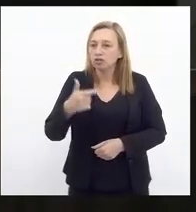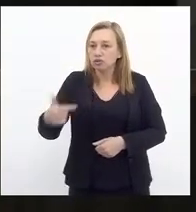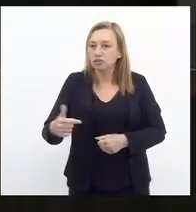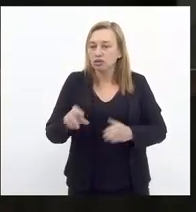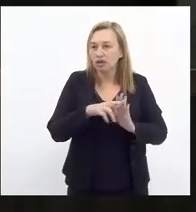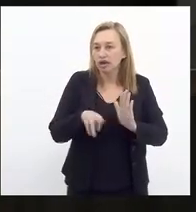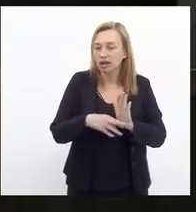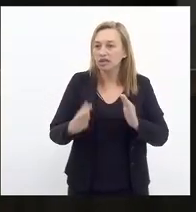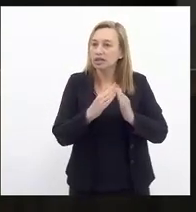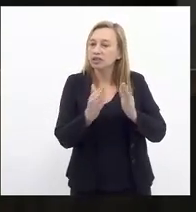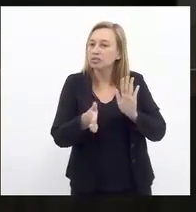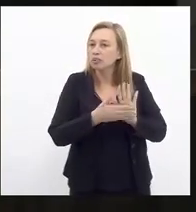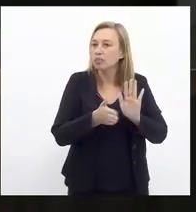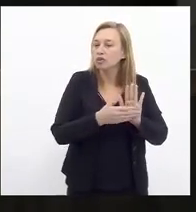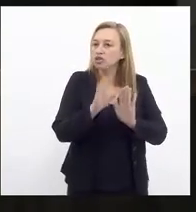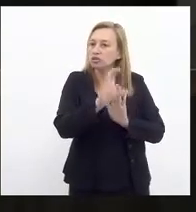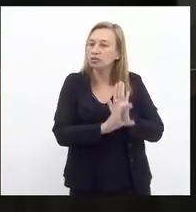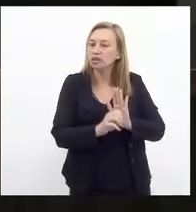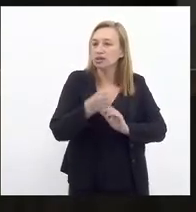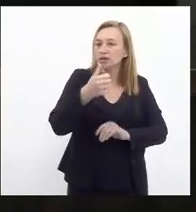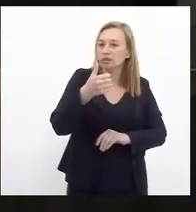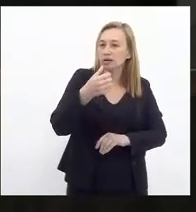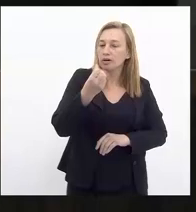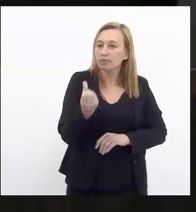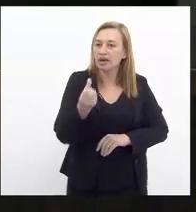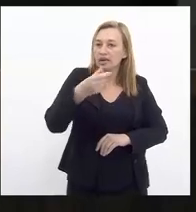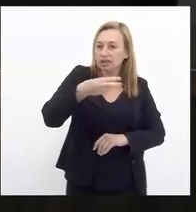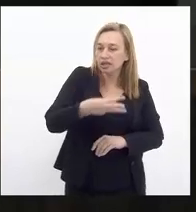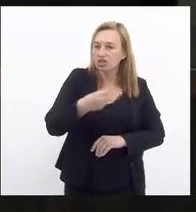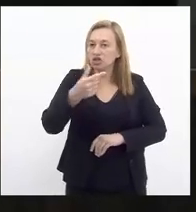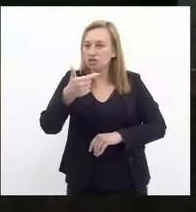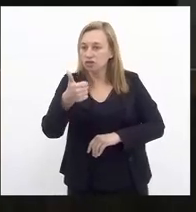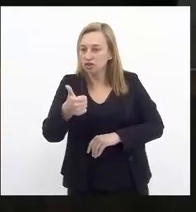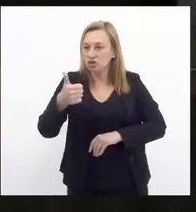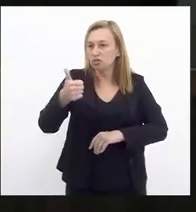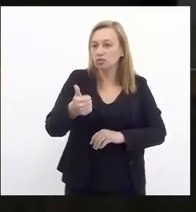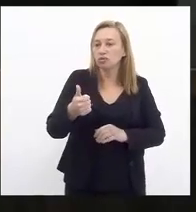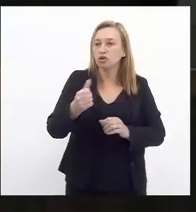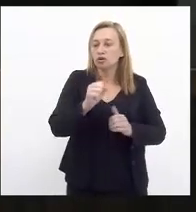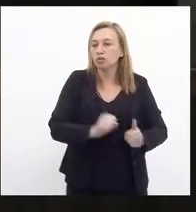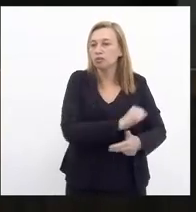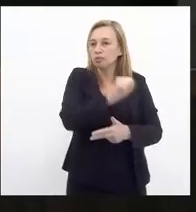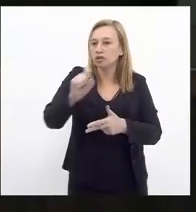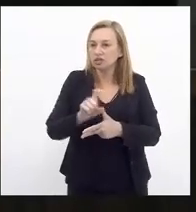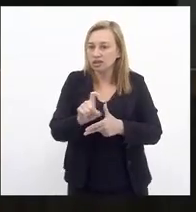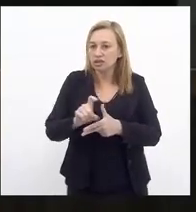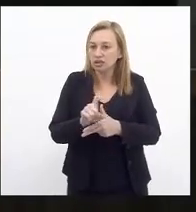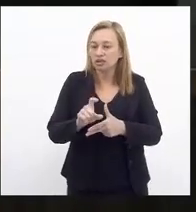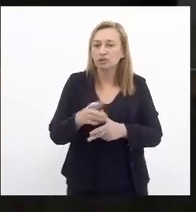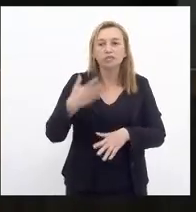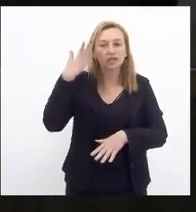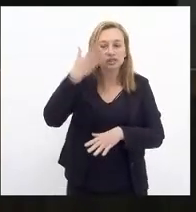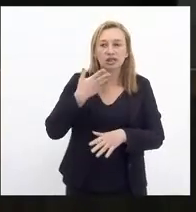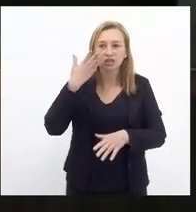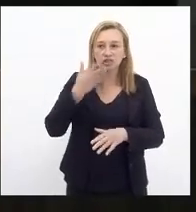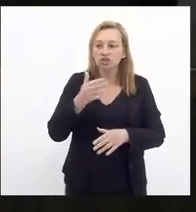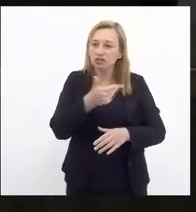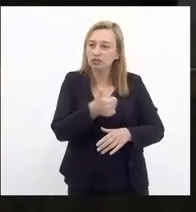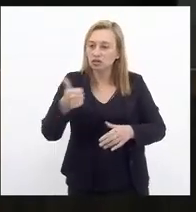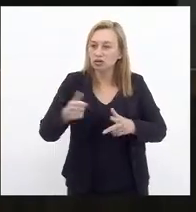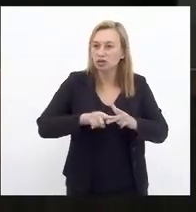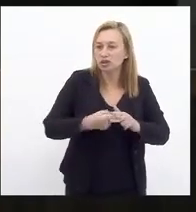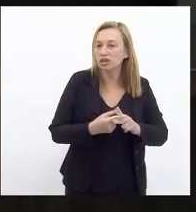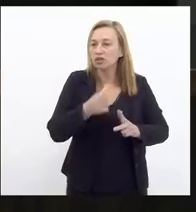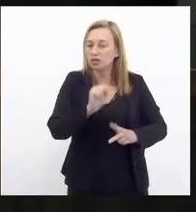tem a proposta de emenda constitucional 63 de 21 de autoria do Poder Executivo mensagem 25 de 21 que modifica o artigo